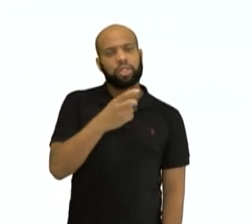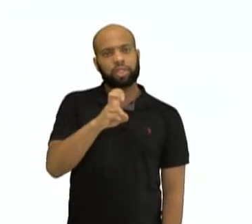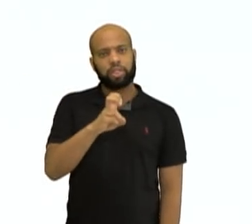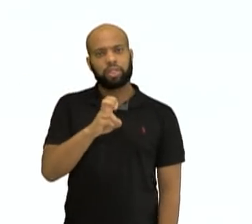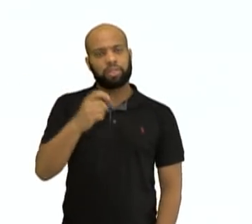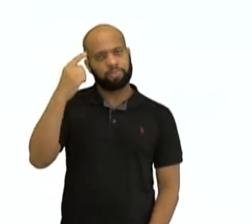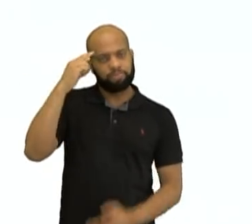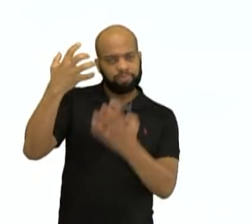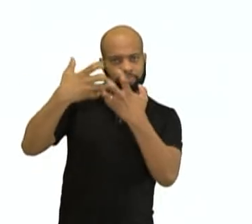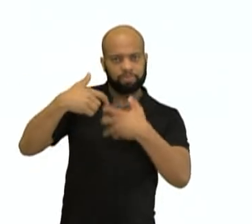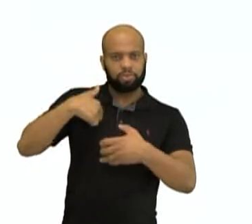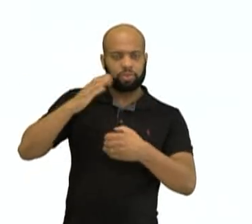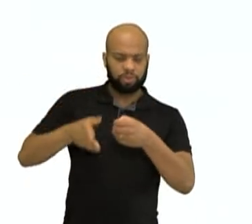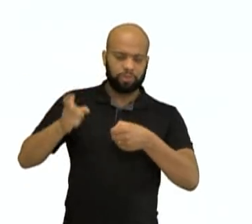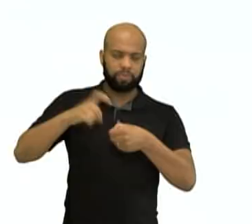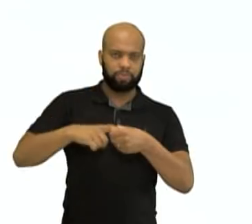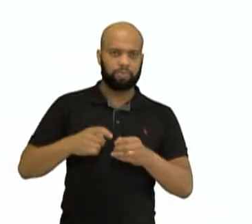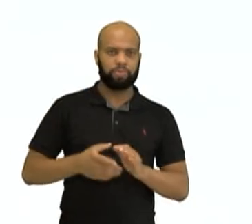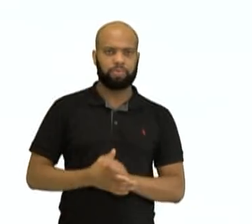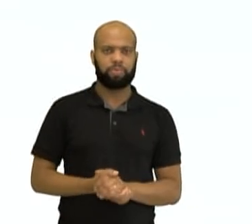Então pense um pouquinho e a gente já volta com a resposta.